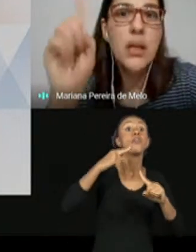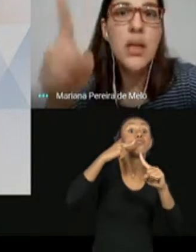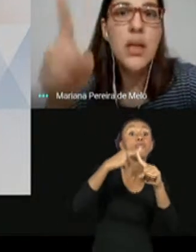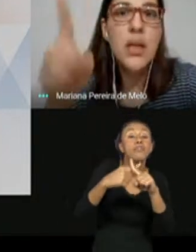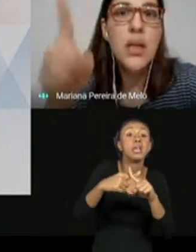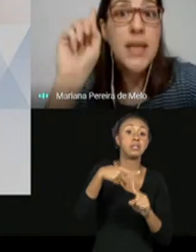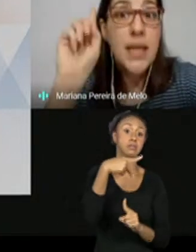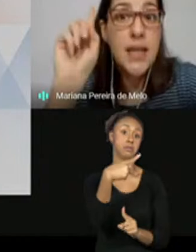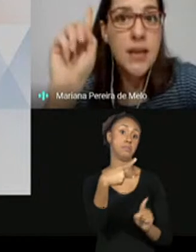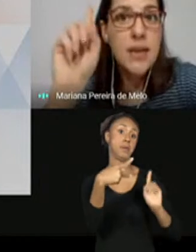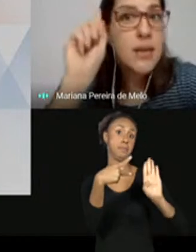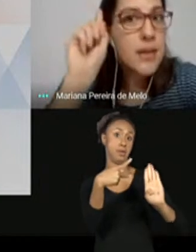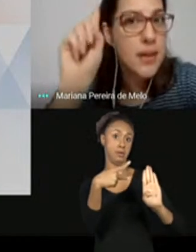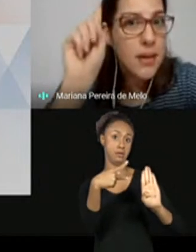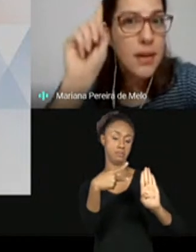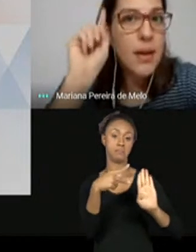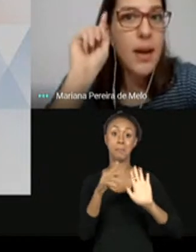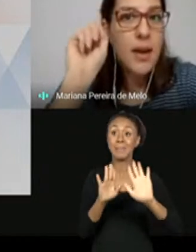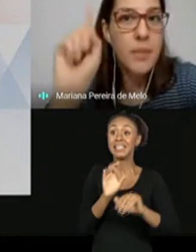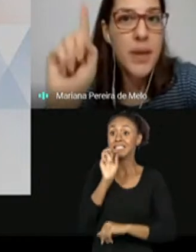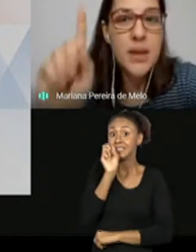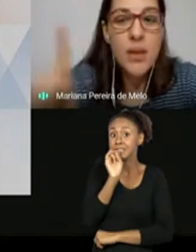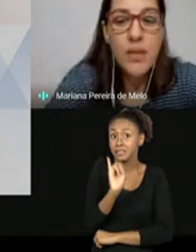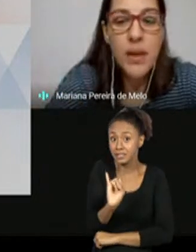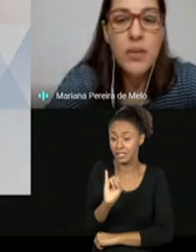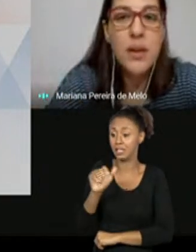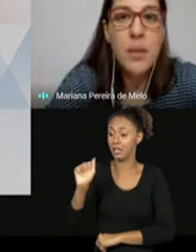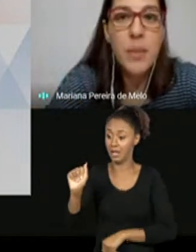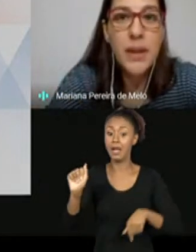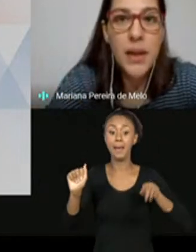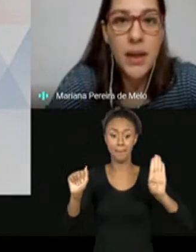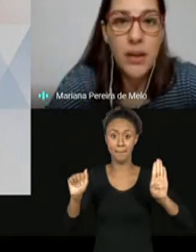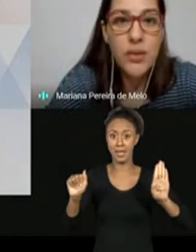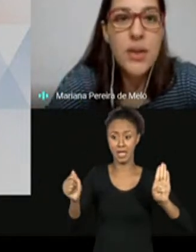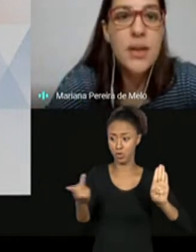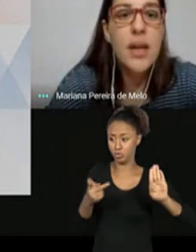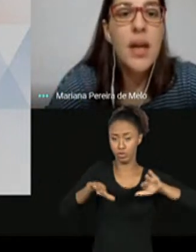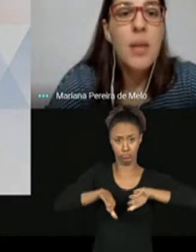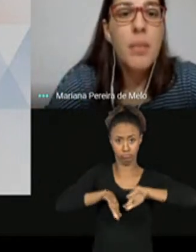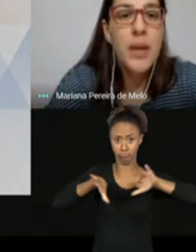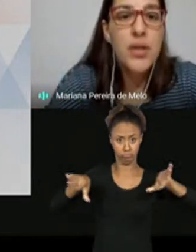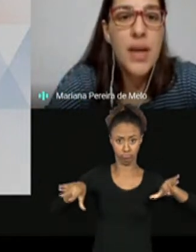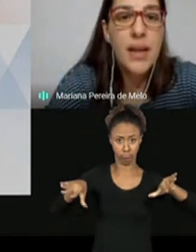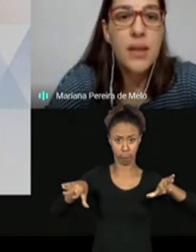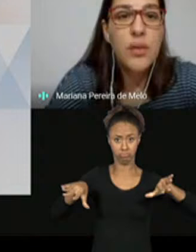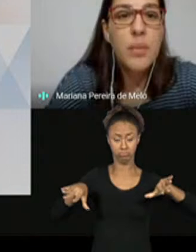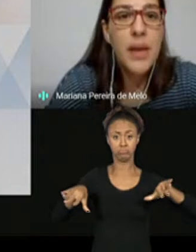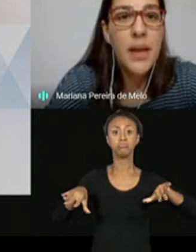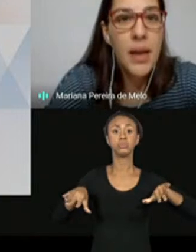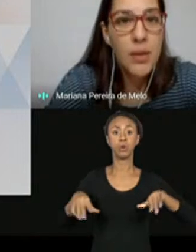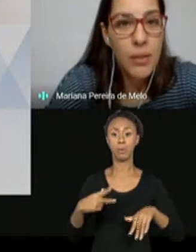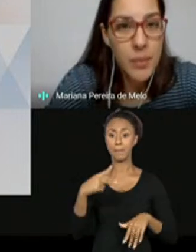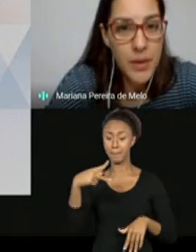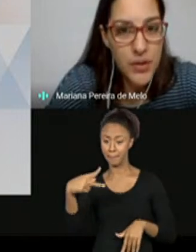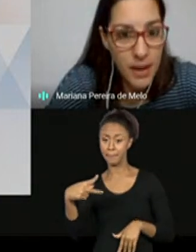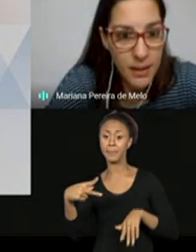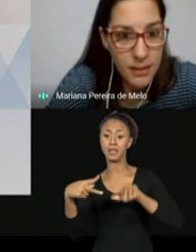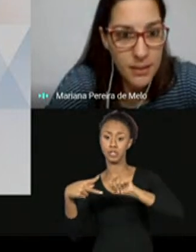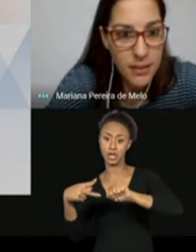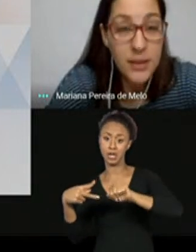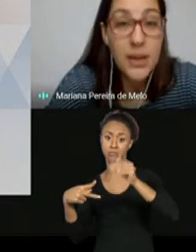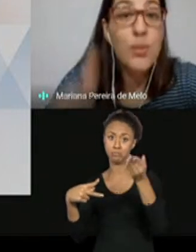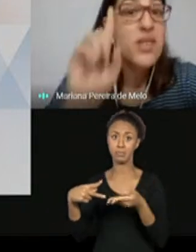Agora, se A e B são eventos independentes, P de A dado B é igual a P de